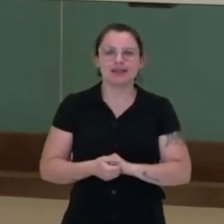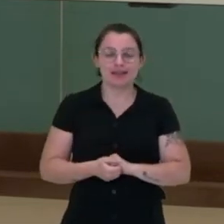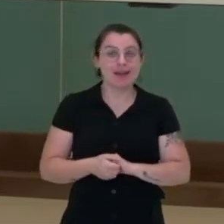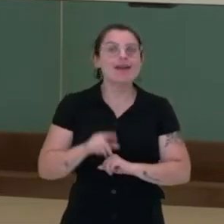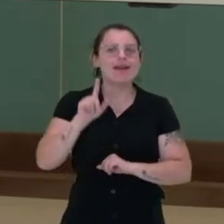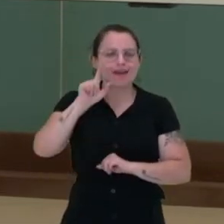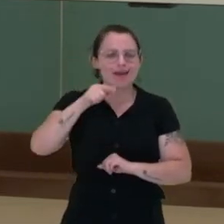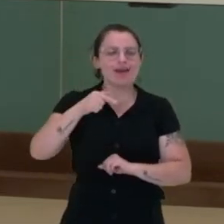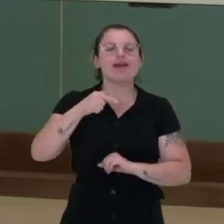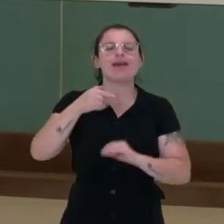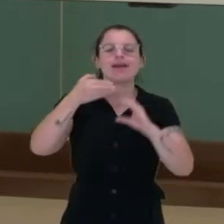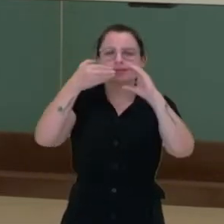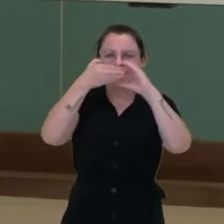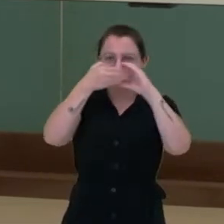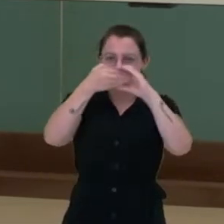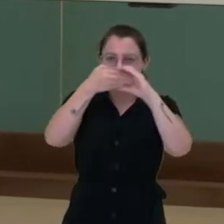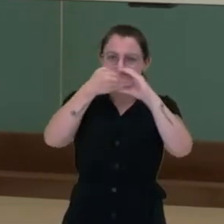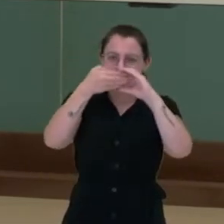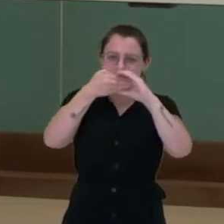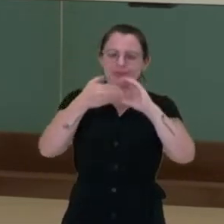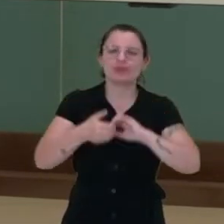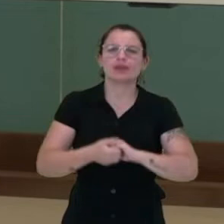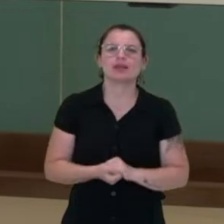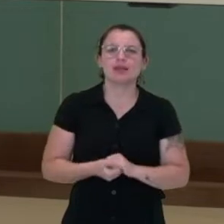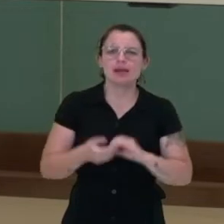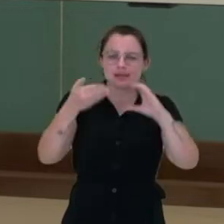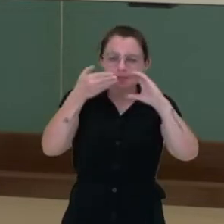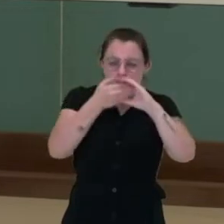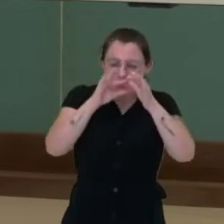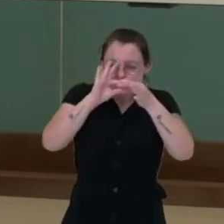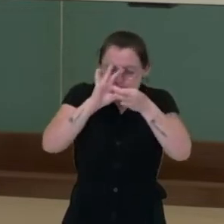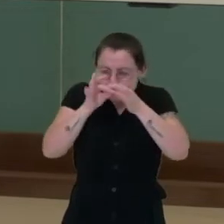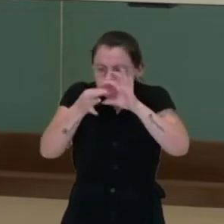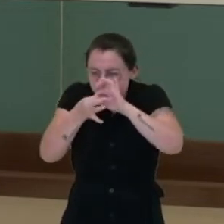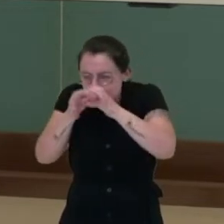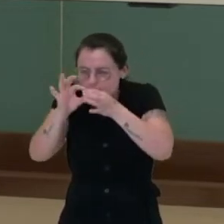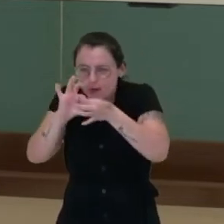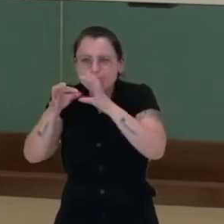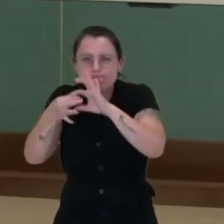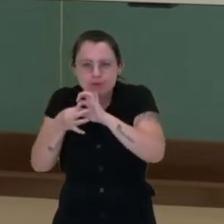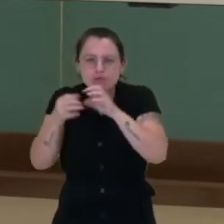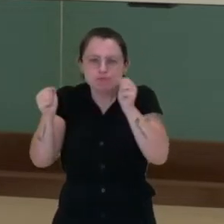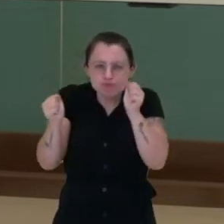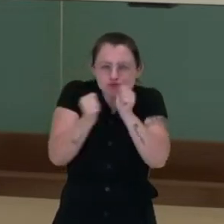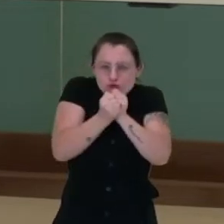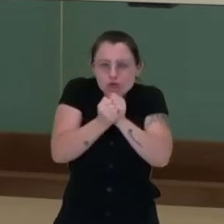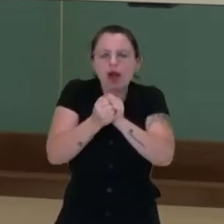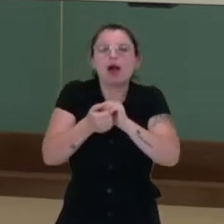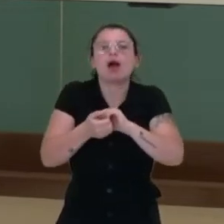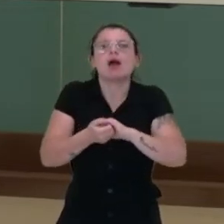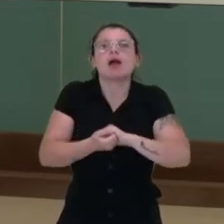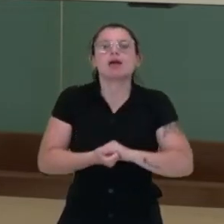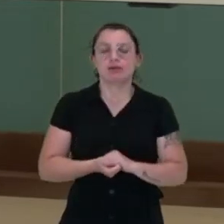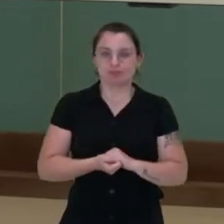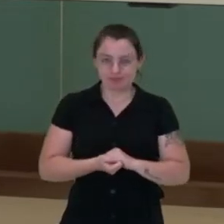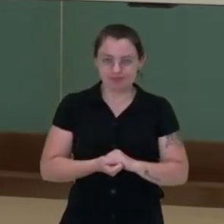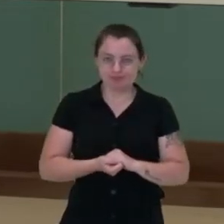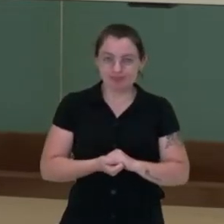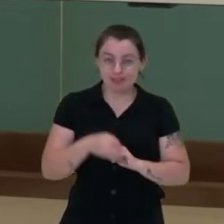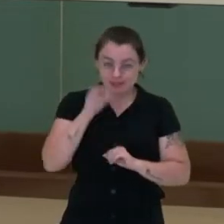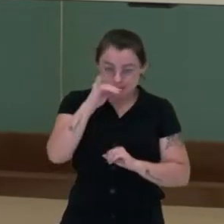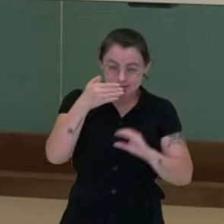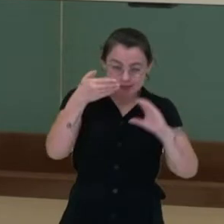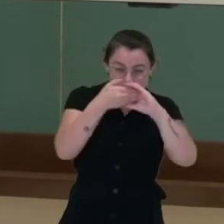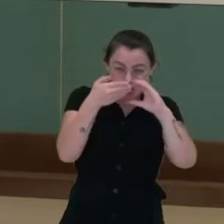a célula. Essas células se juntam. Quando essas células desempenham a mesma função e têm um formato